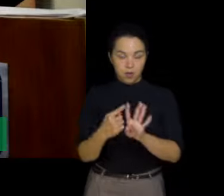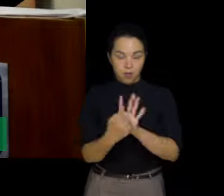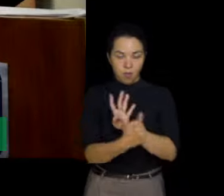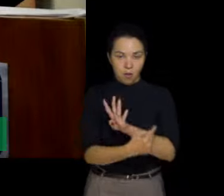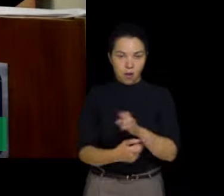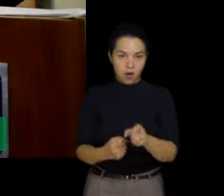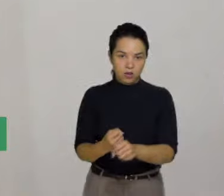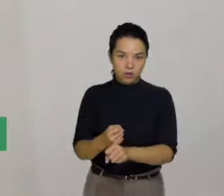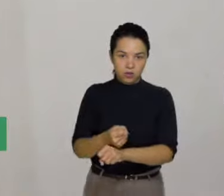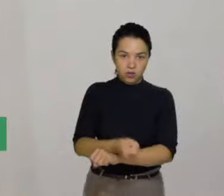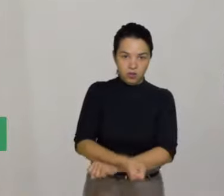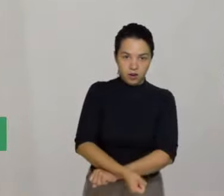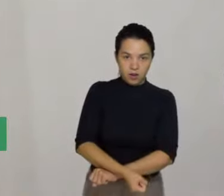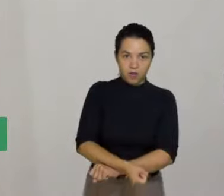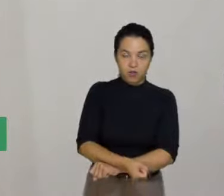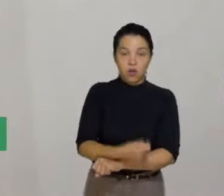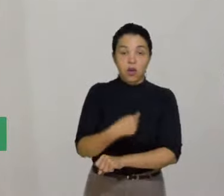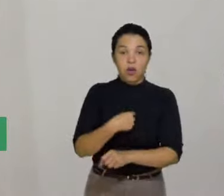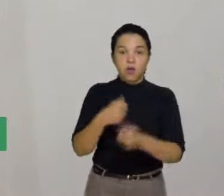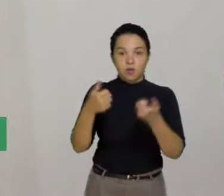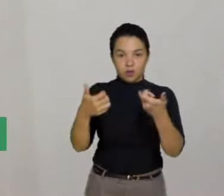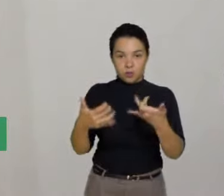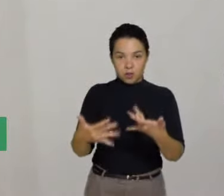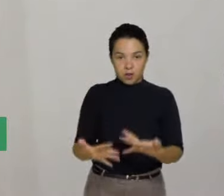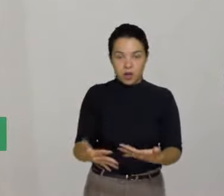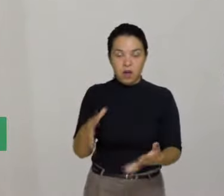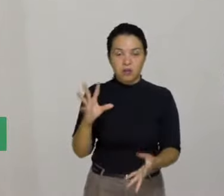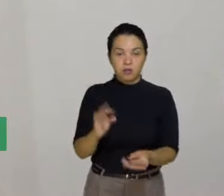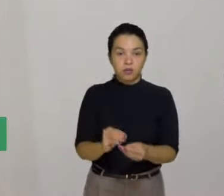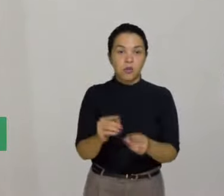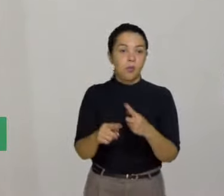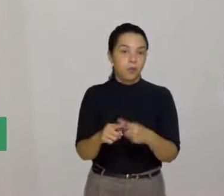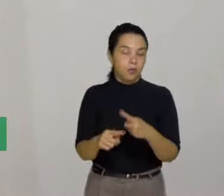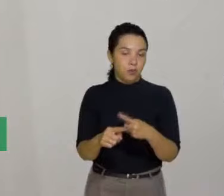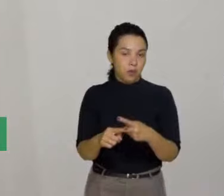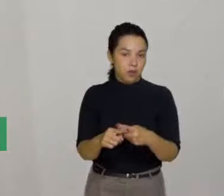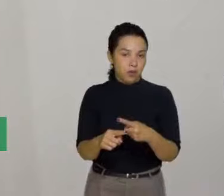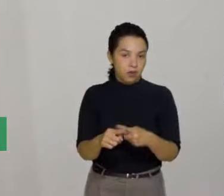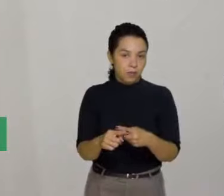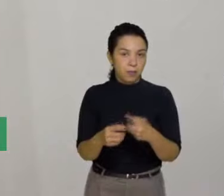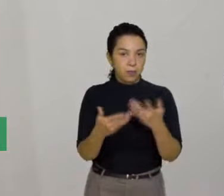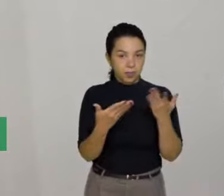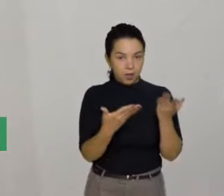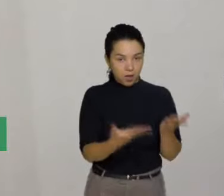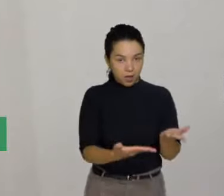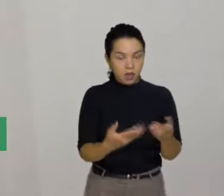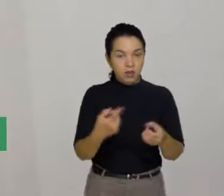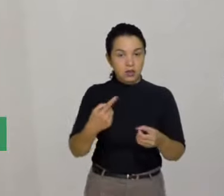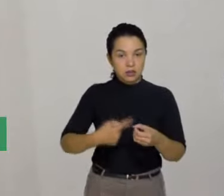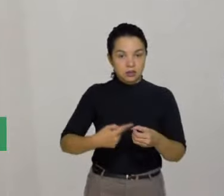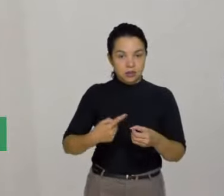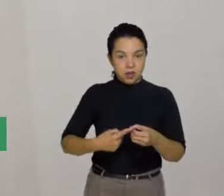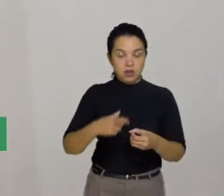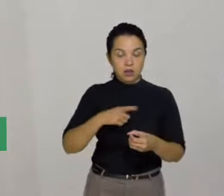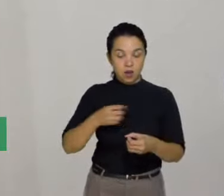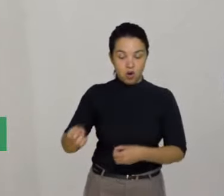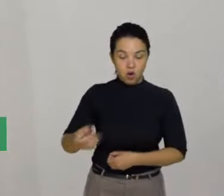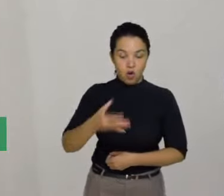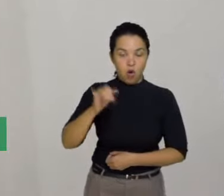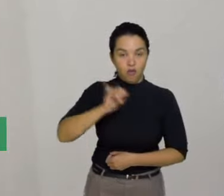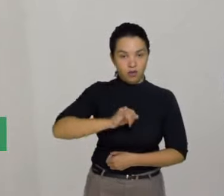dessa história? São João Batista, de fato histórico, é colônia Nova Itália, o berço da colonização